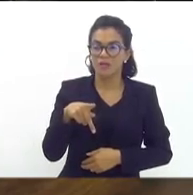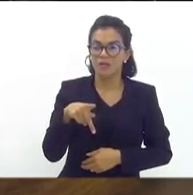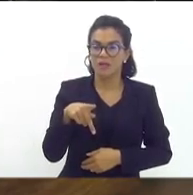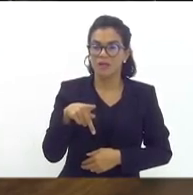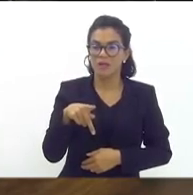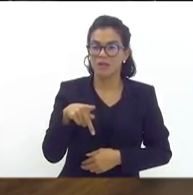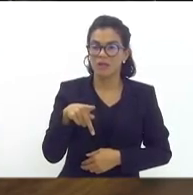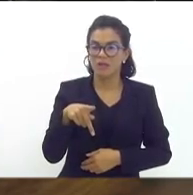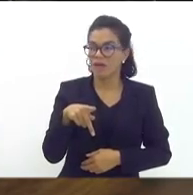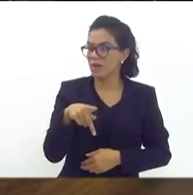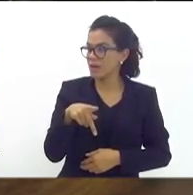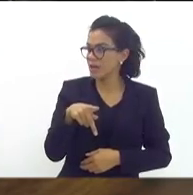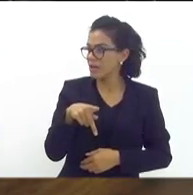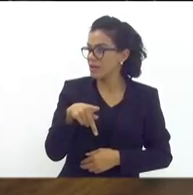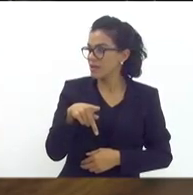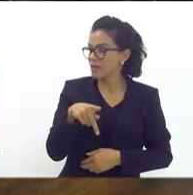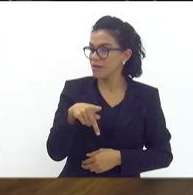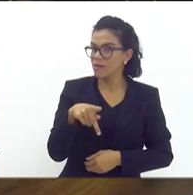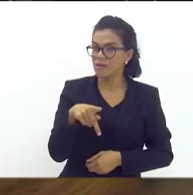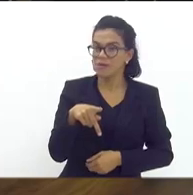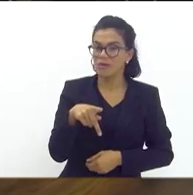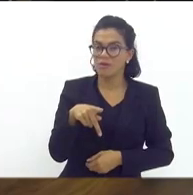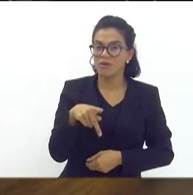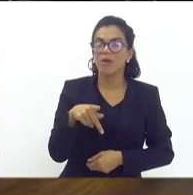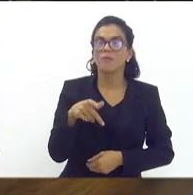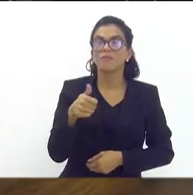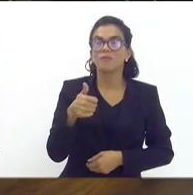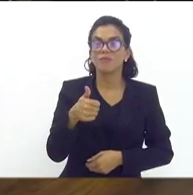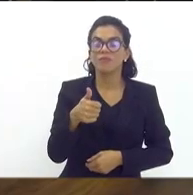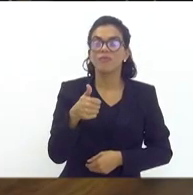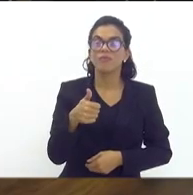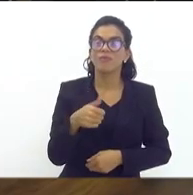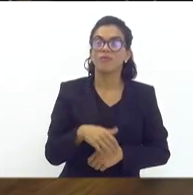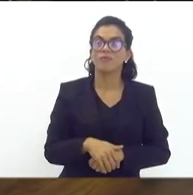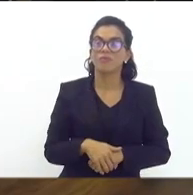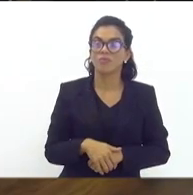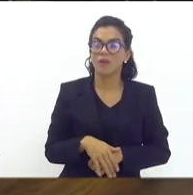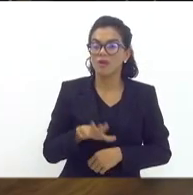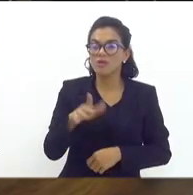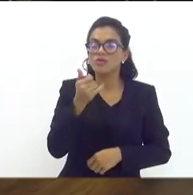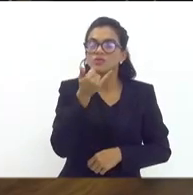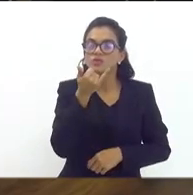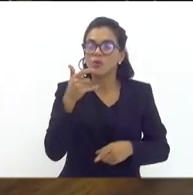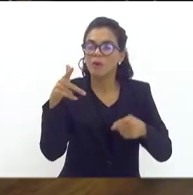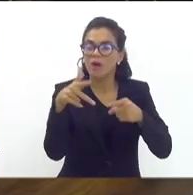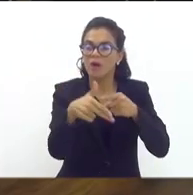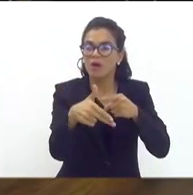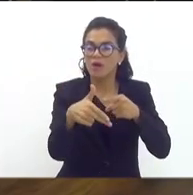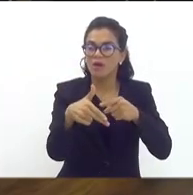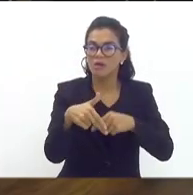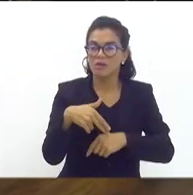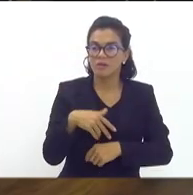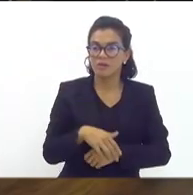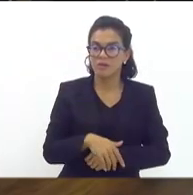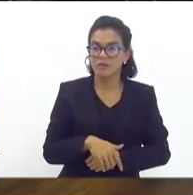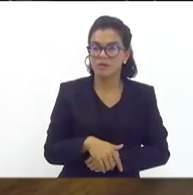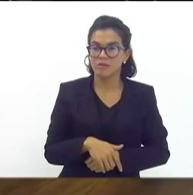uma questão relacionada aqui a servidores Para conhecimento dele Desculpa cortar o silêncio